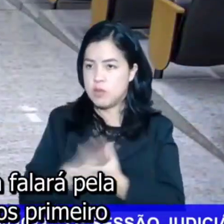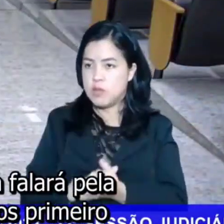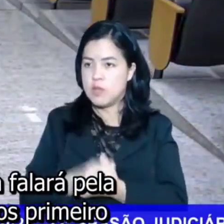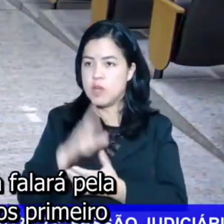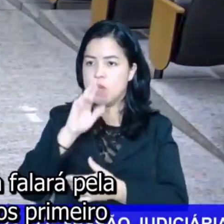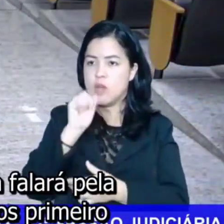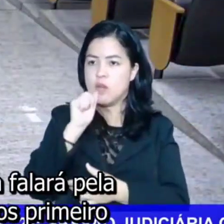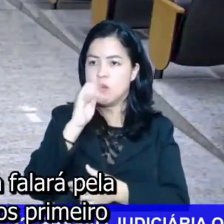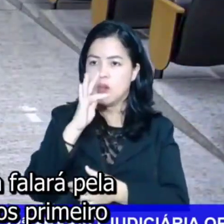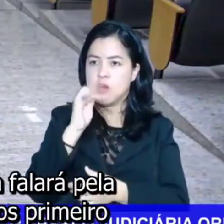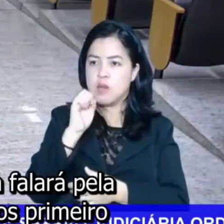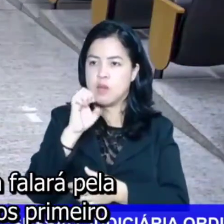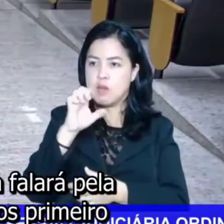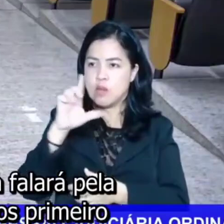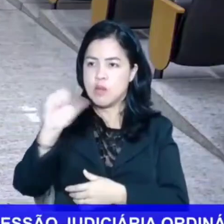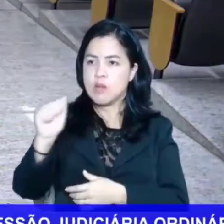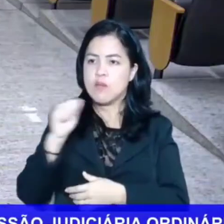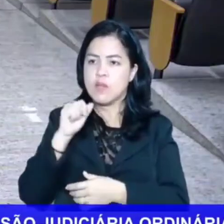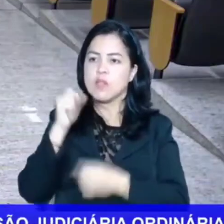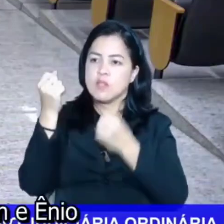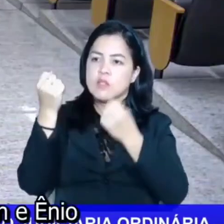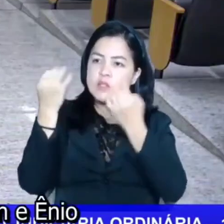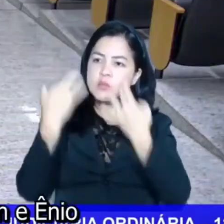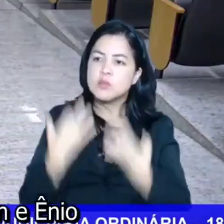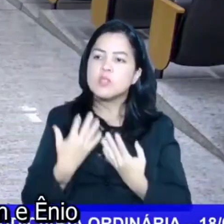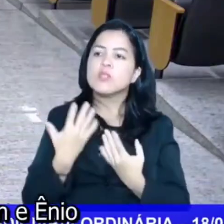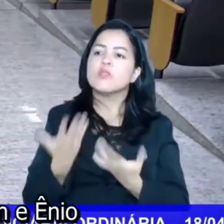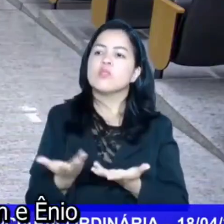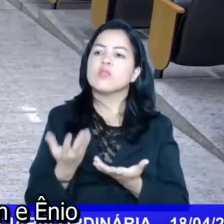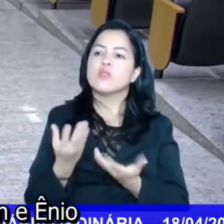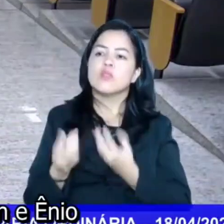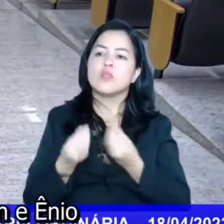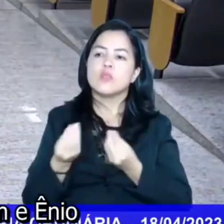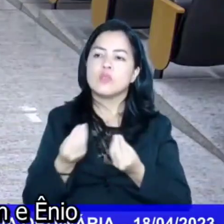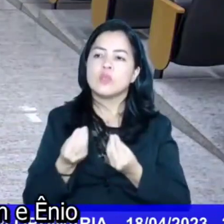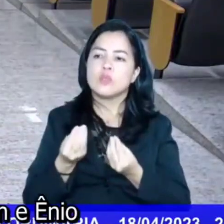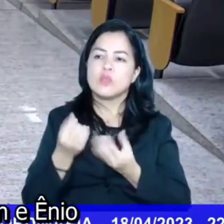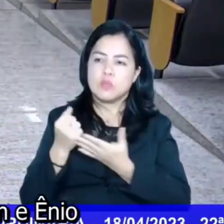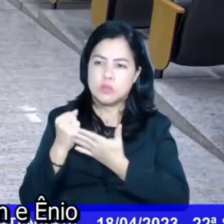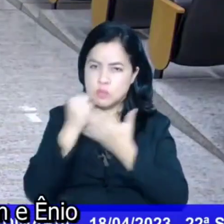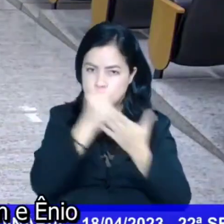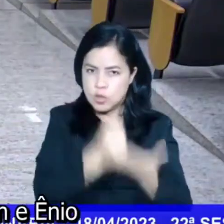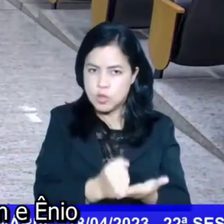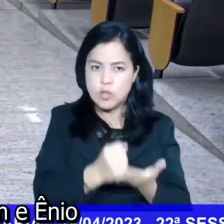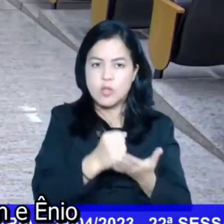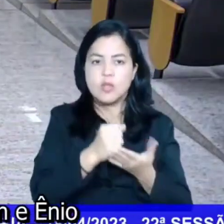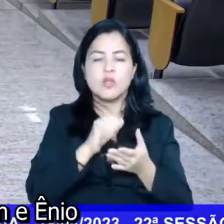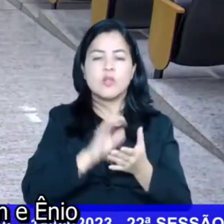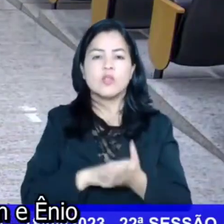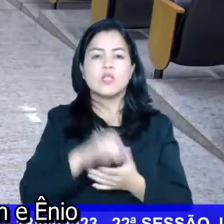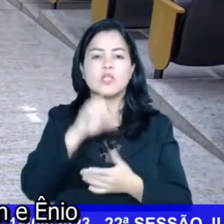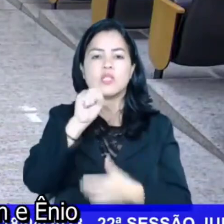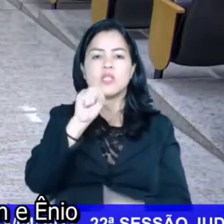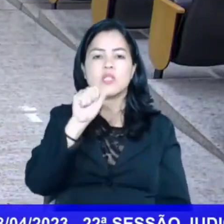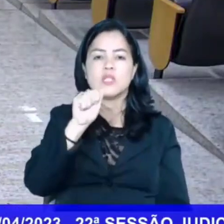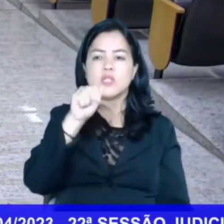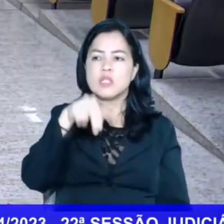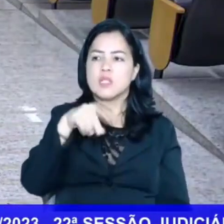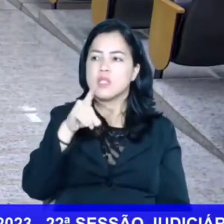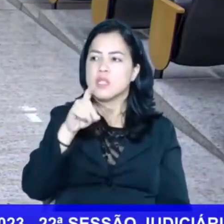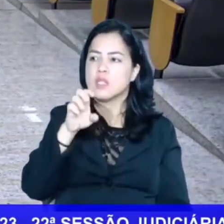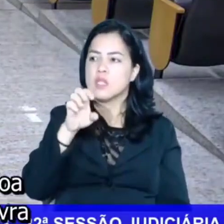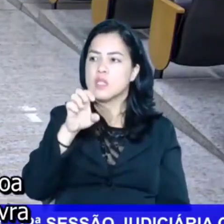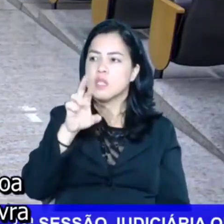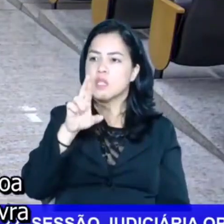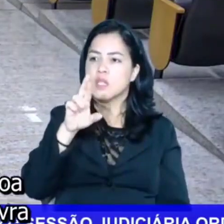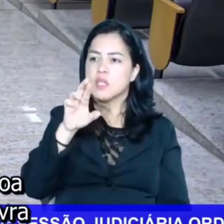pela investigada Ana Girlene, mas vamos primeiro ouvir a sustentação oral do doutor Sanderson Bienio,